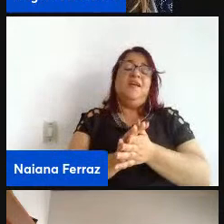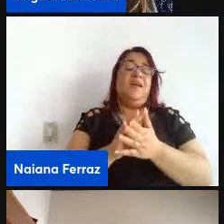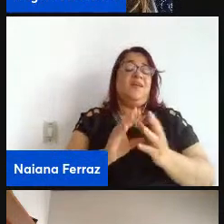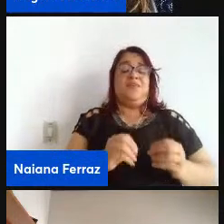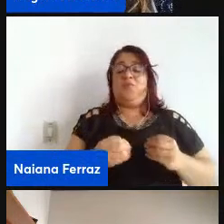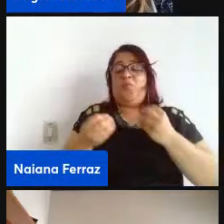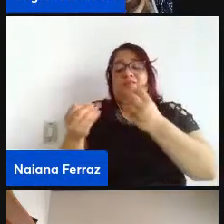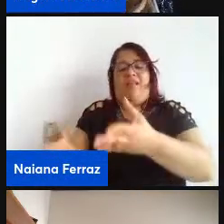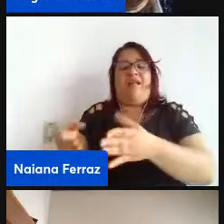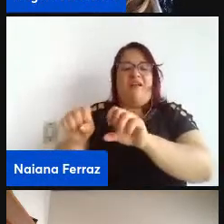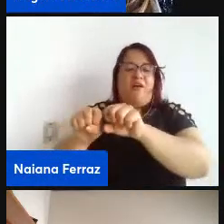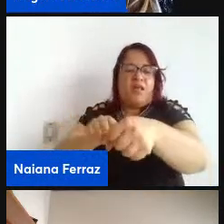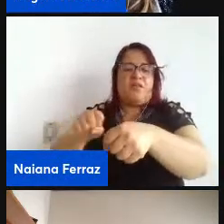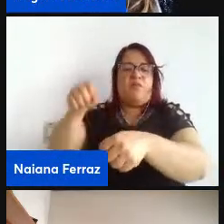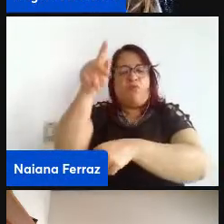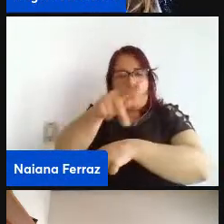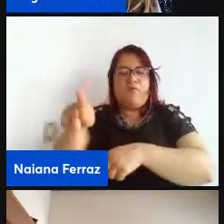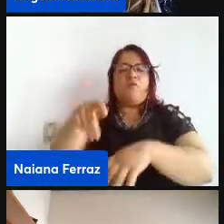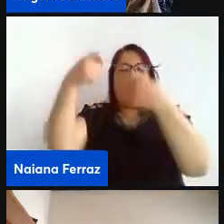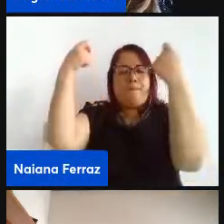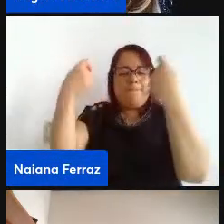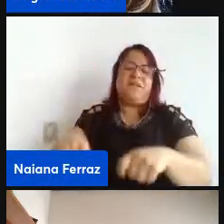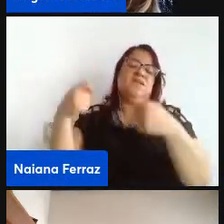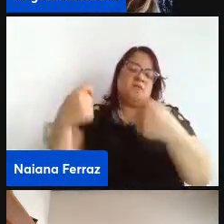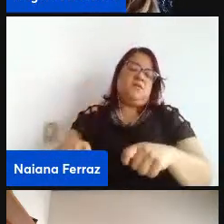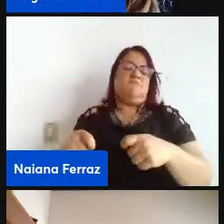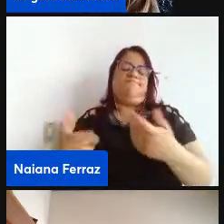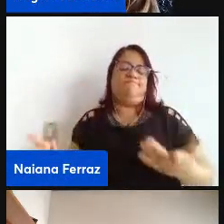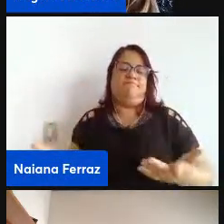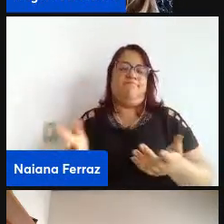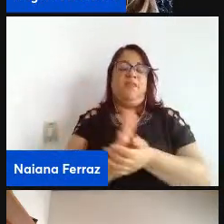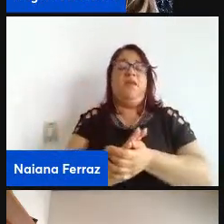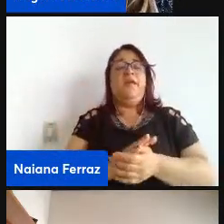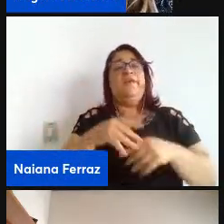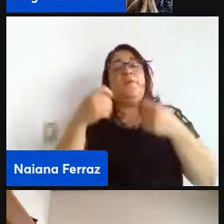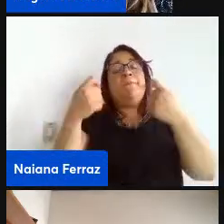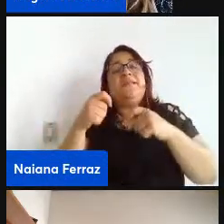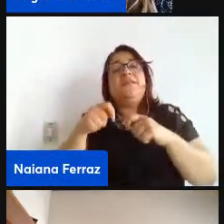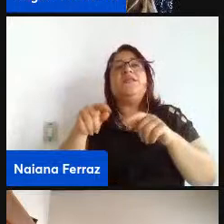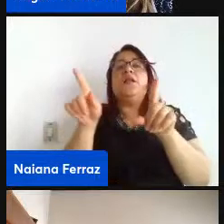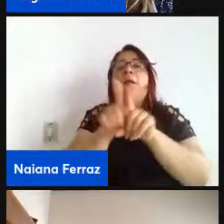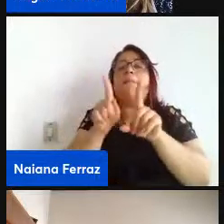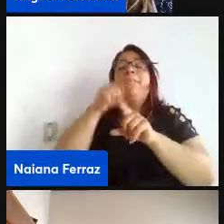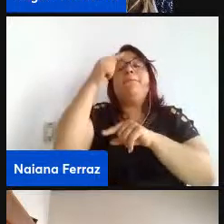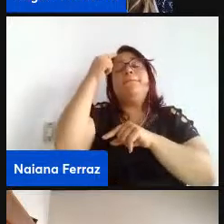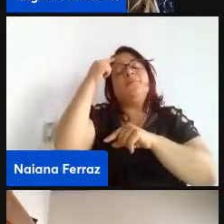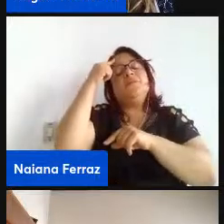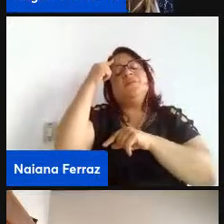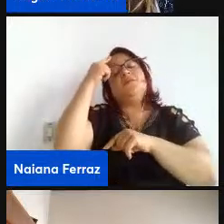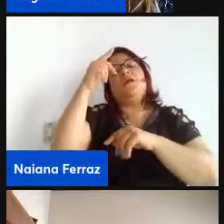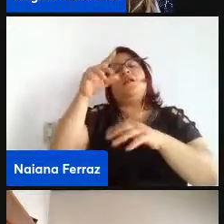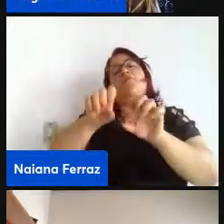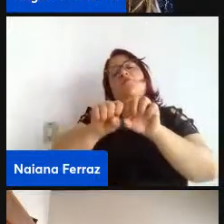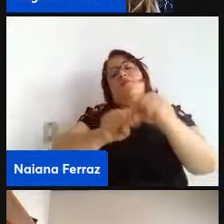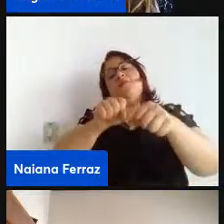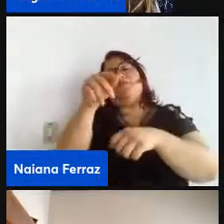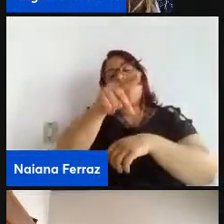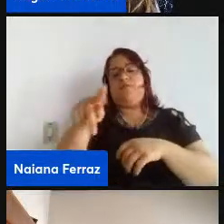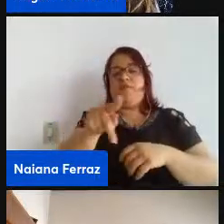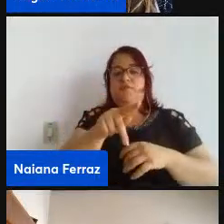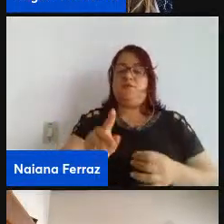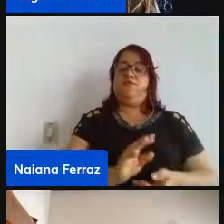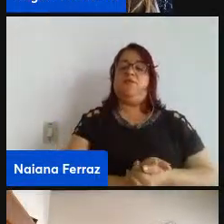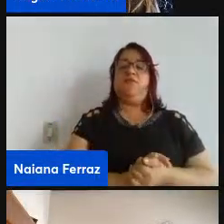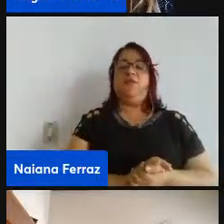para os professores, né? Então, eu acho que, para pensar em qualquer dinâmica, é preciso pensar na questão da formação dos professores.